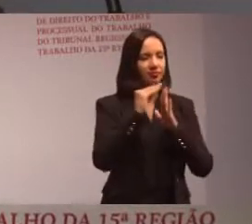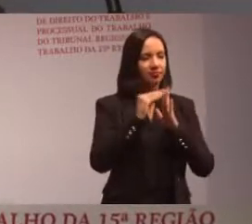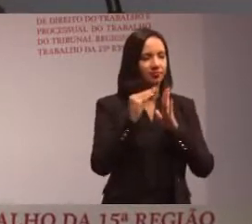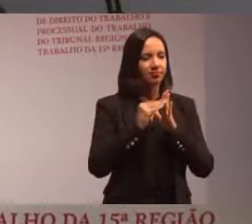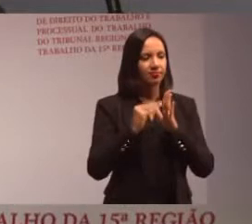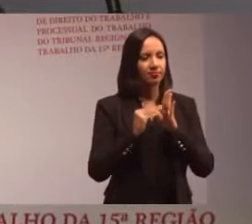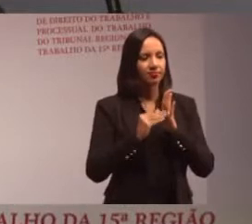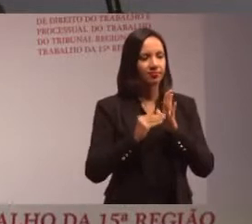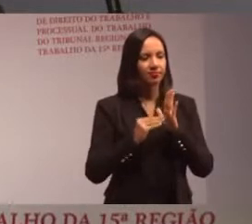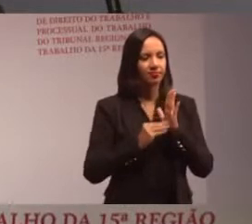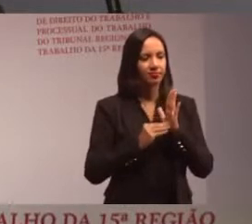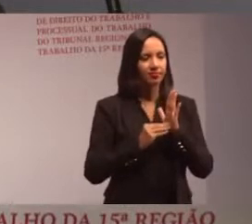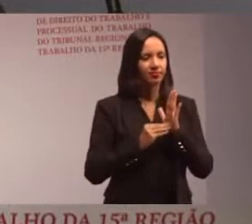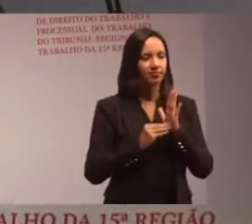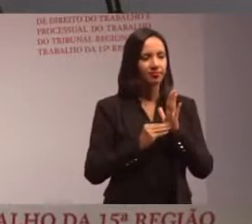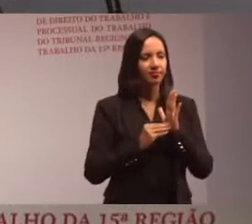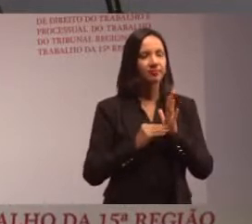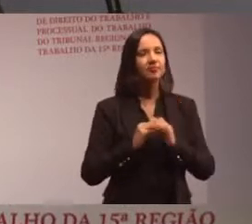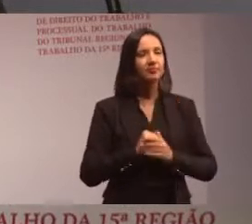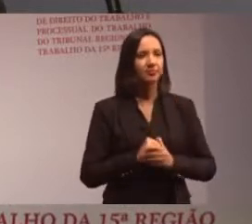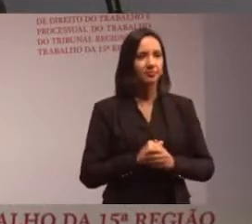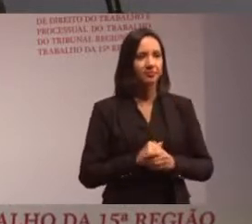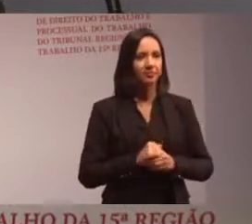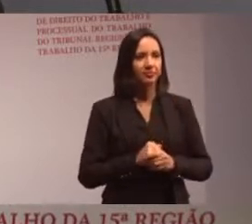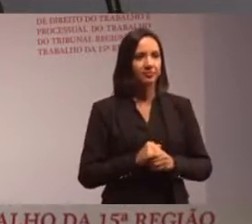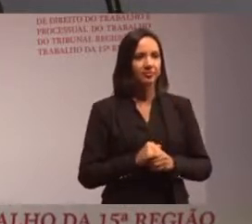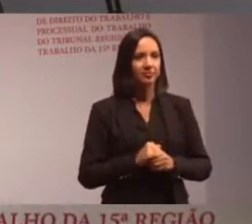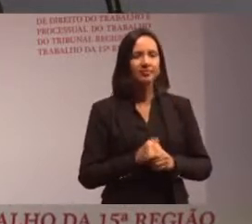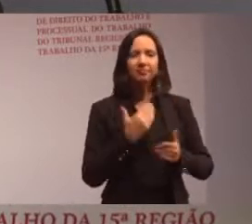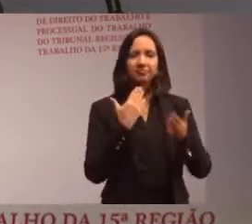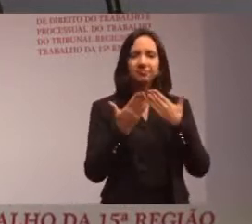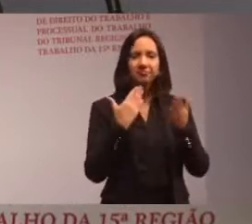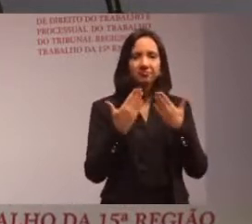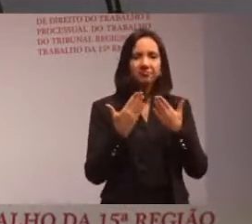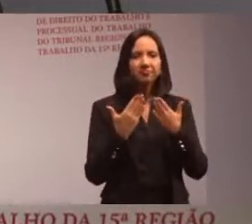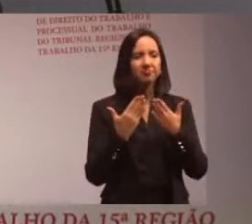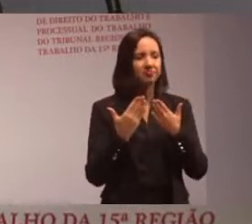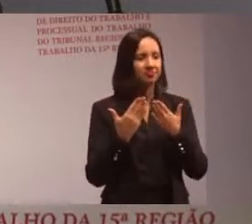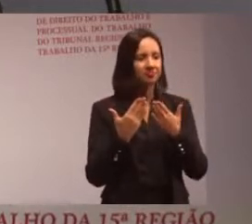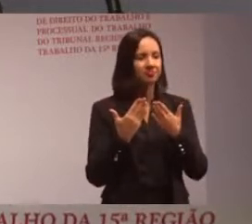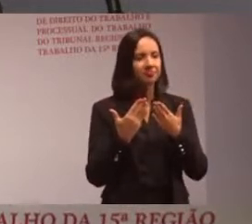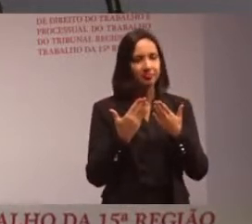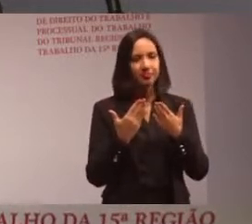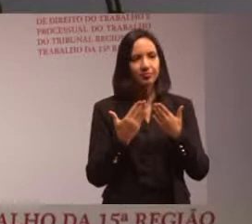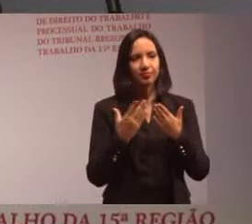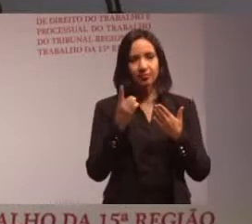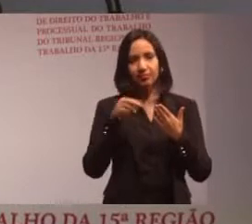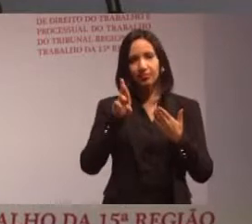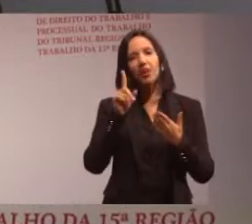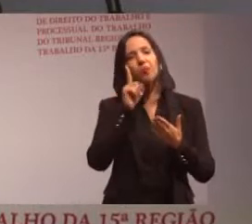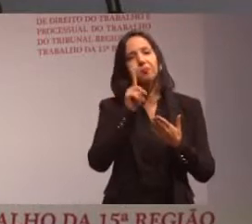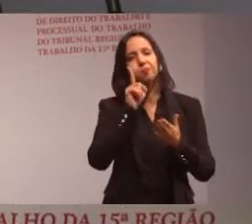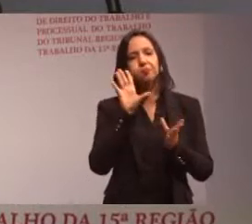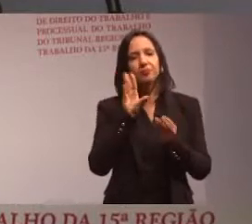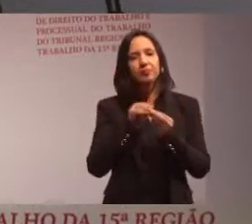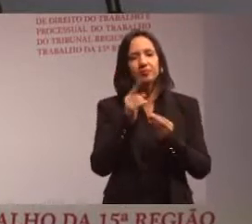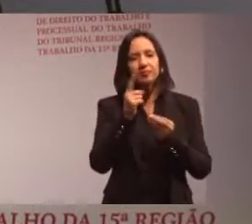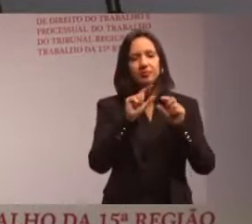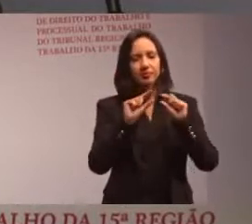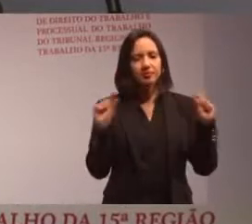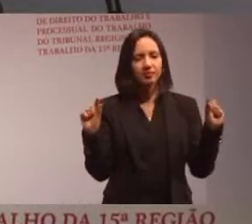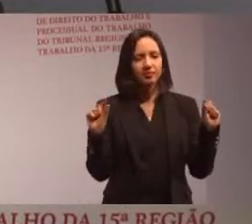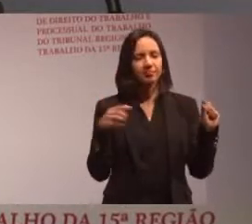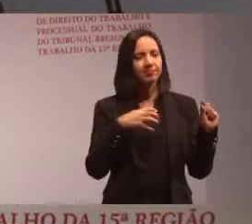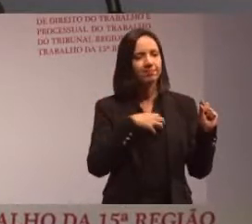Institute on Occupational Safety and Health. Conversando com o Dr. Casey Chuseywood, ele sintetizou numa frase